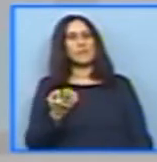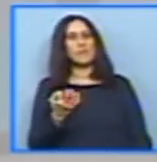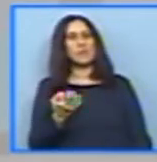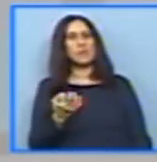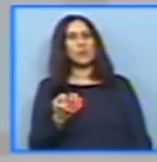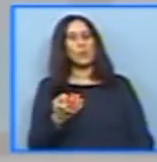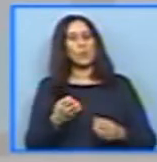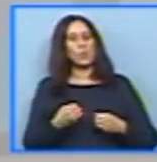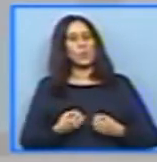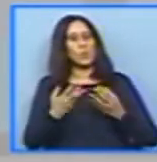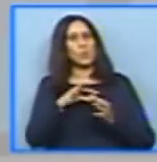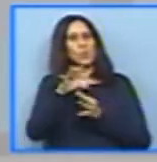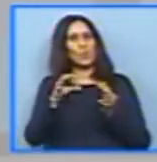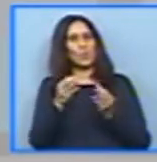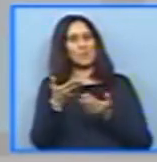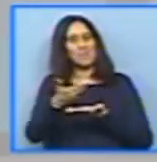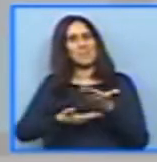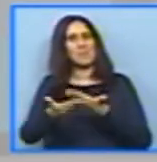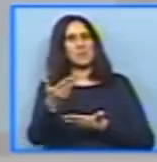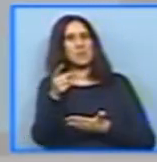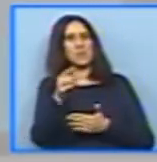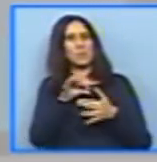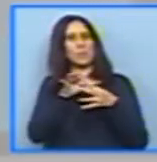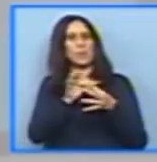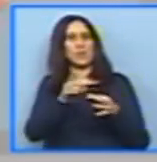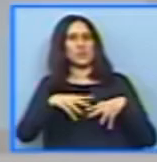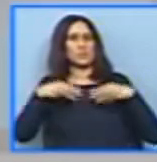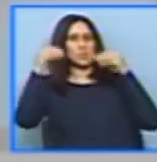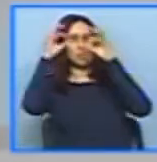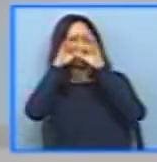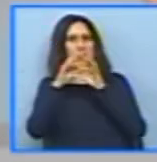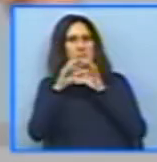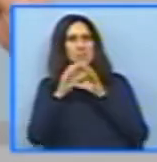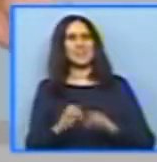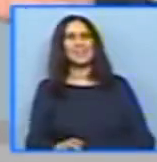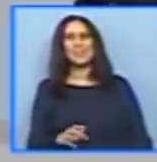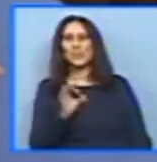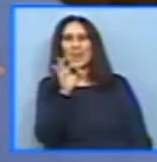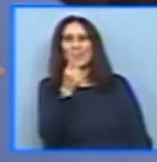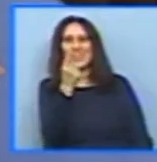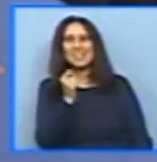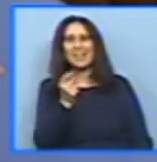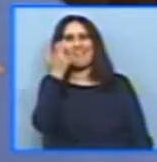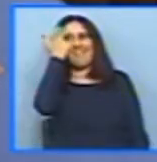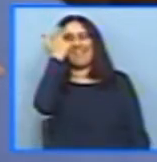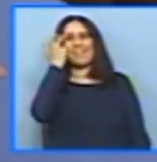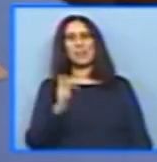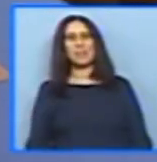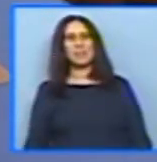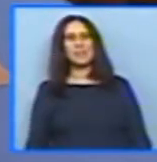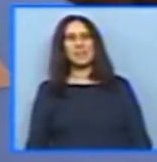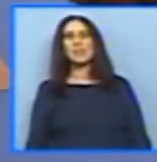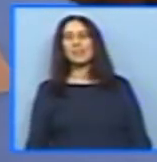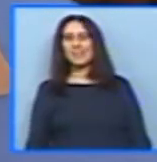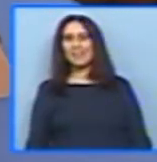que é o dom, a doação desta comunhão que é o Espírito Santo. E, portanto, deixa-me só pontuar uma coisa que agora suscitou em mim. Afinal, explicar a